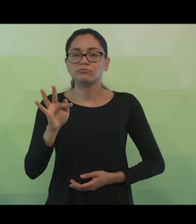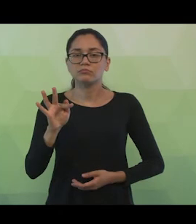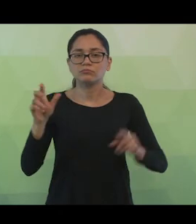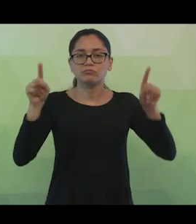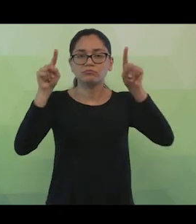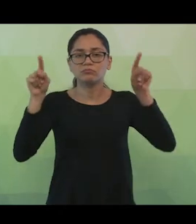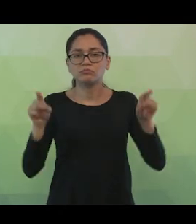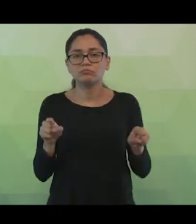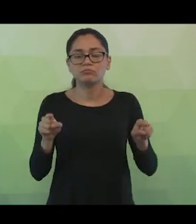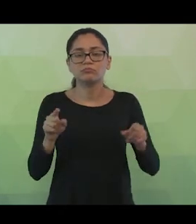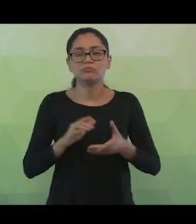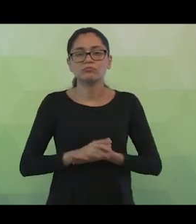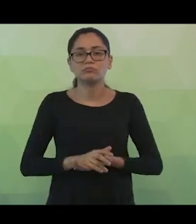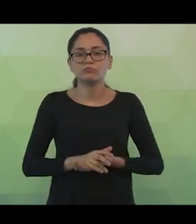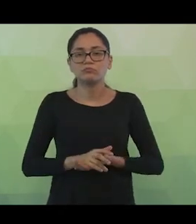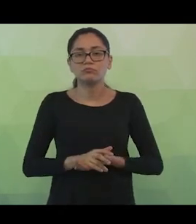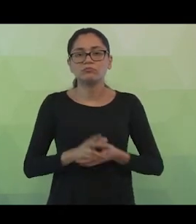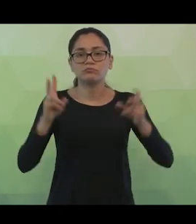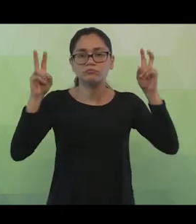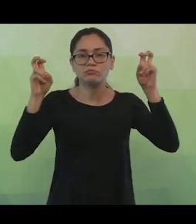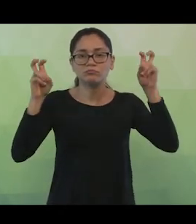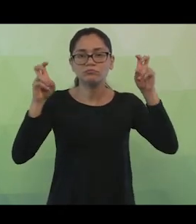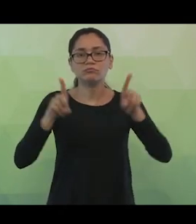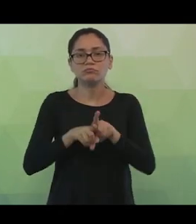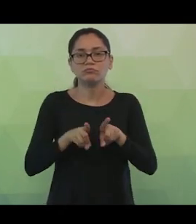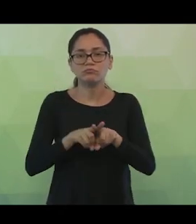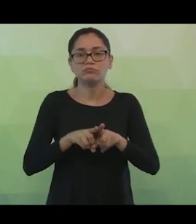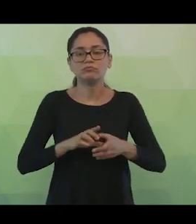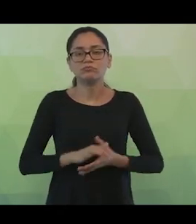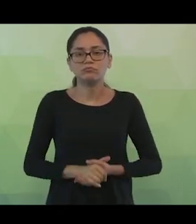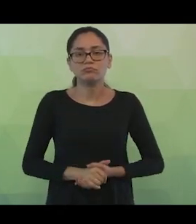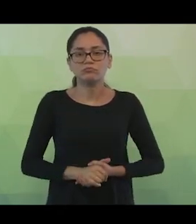entre parênteses e entre aspas,